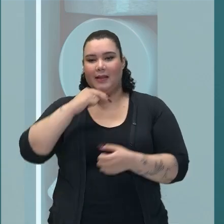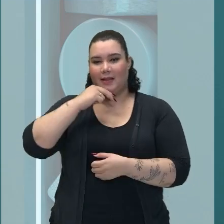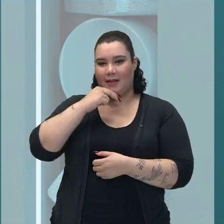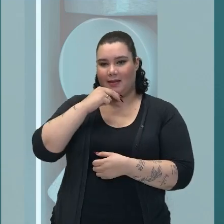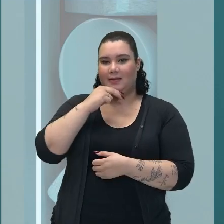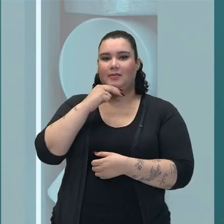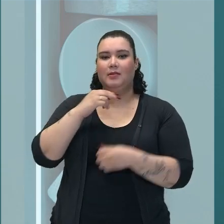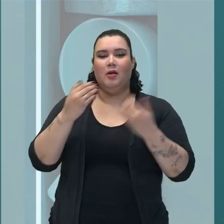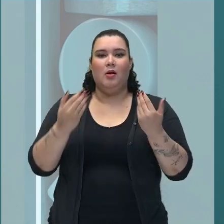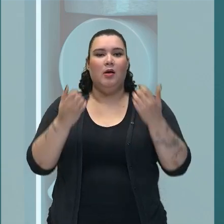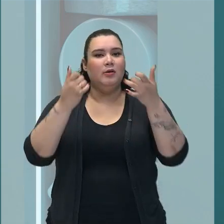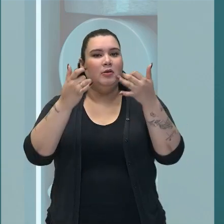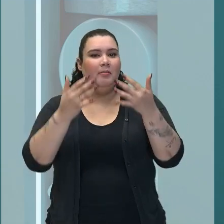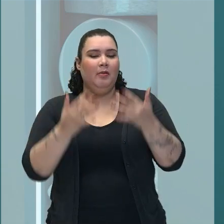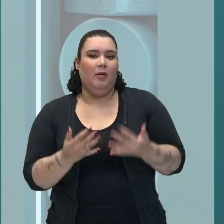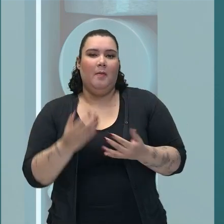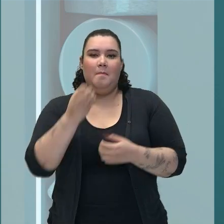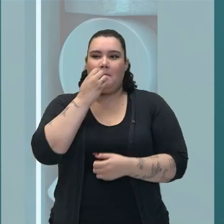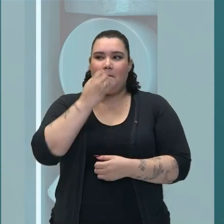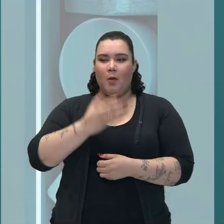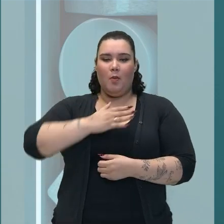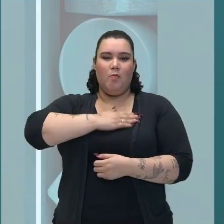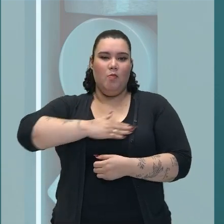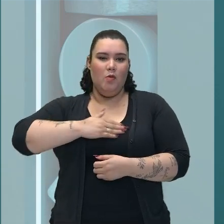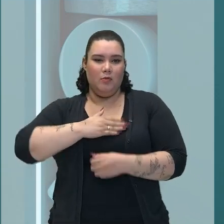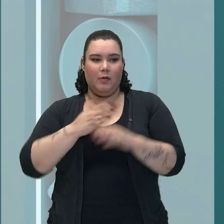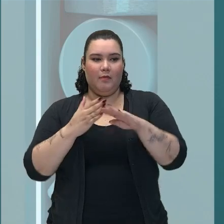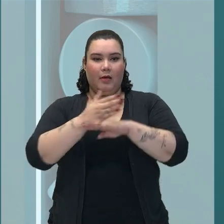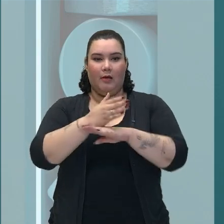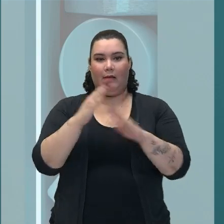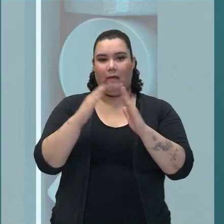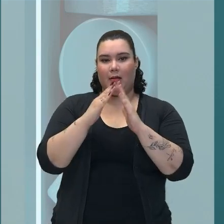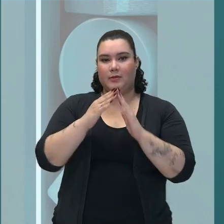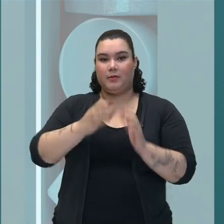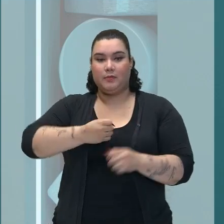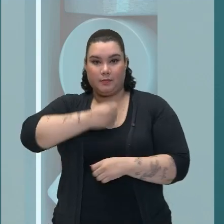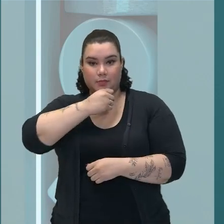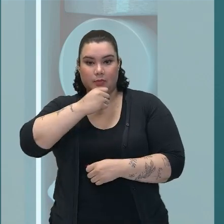contando como era gostoso ir para a casa da vovó. Bom, mas na